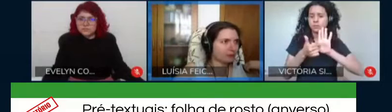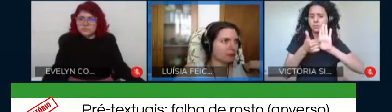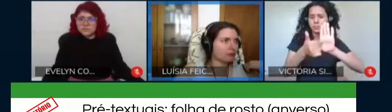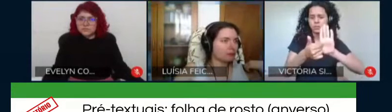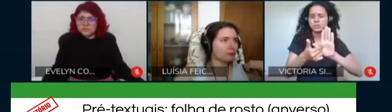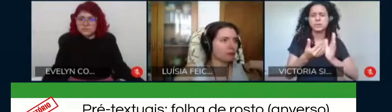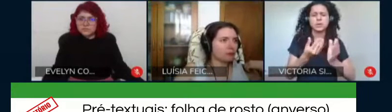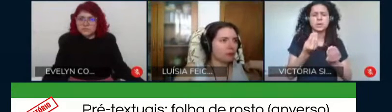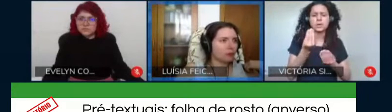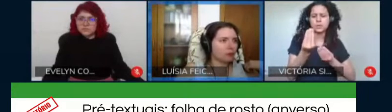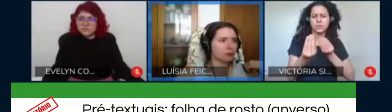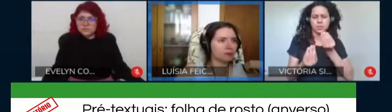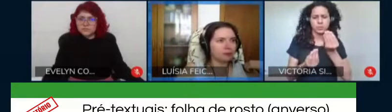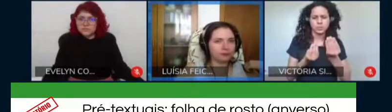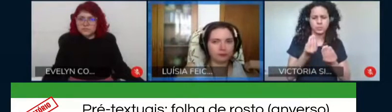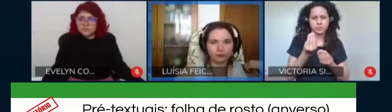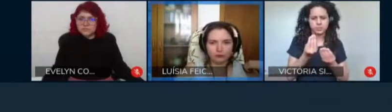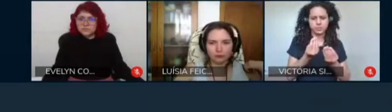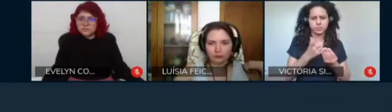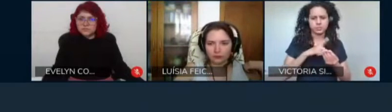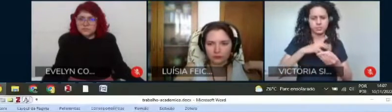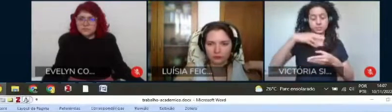agora no